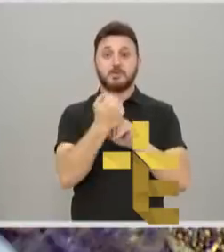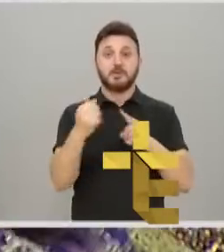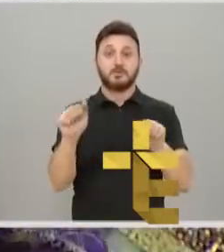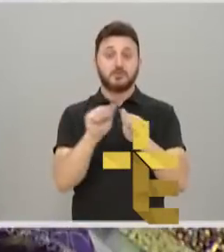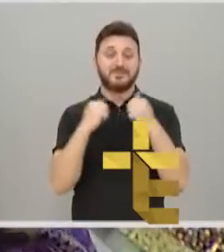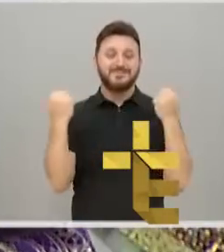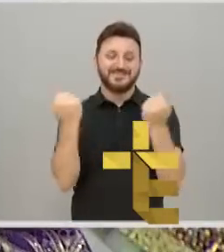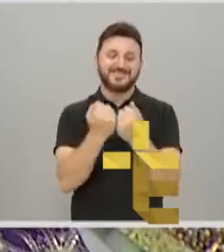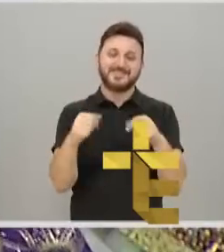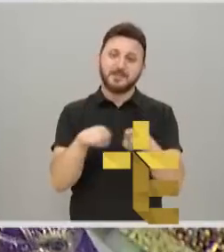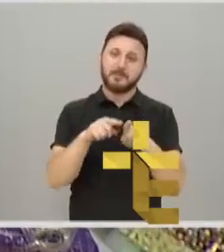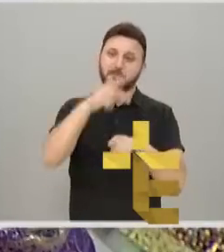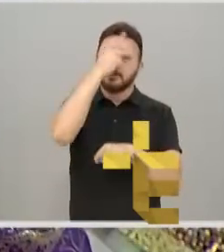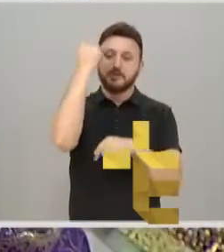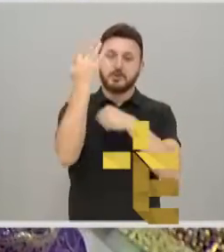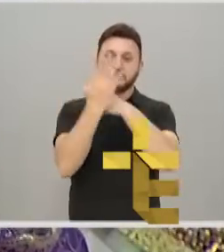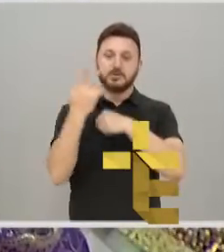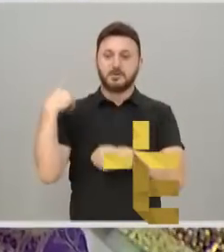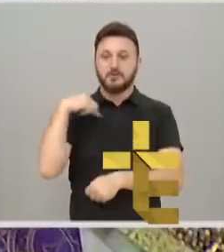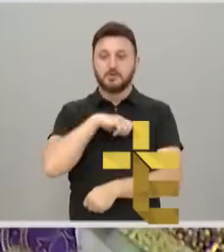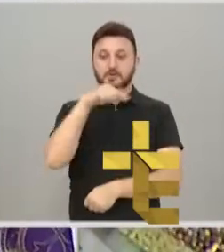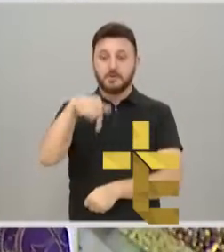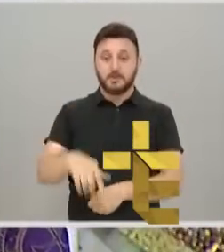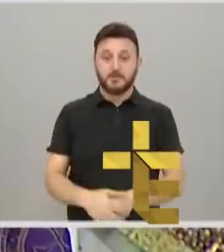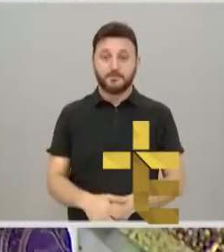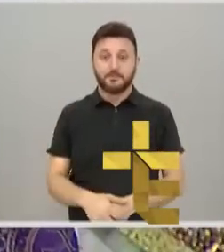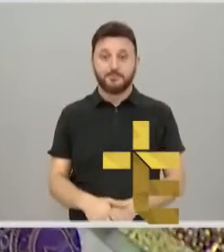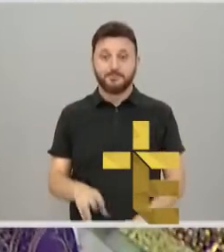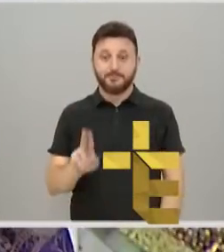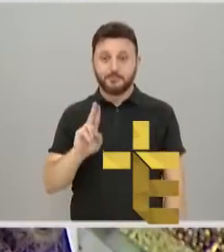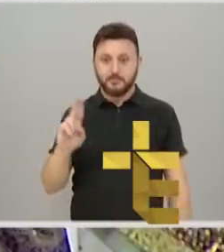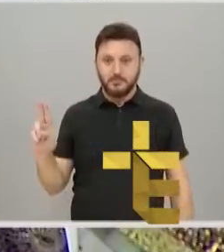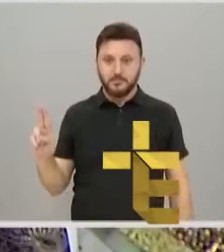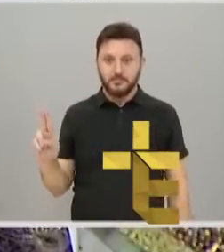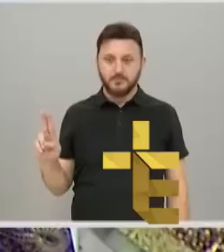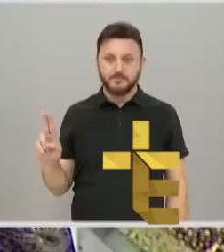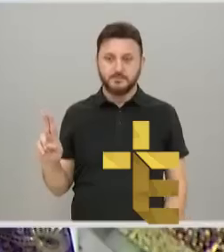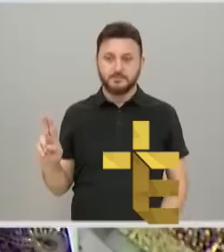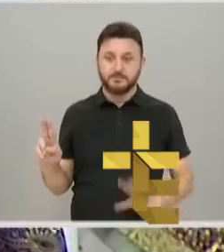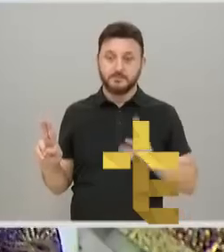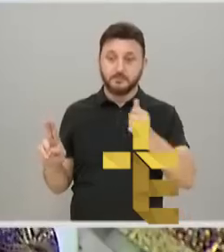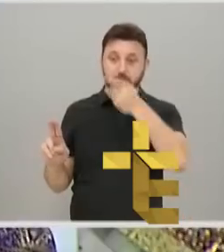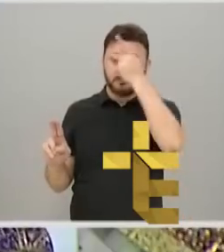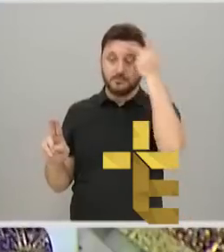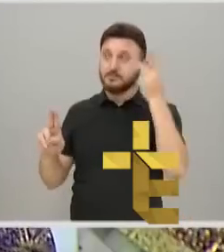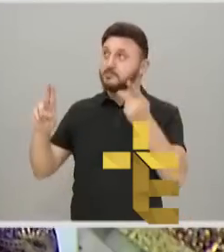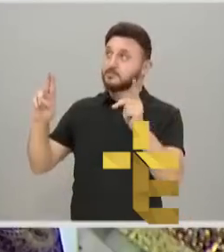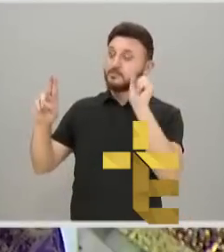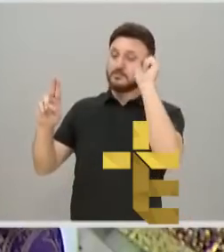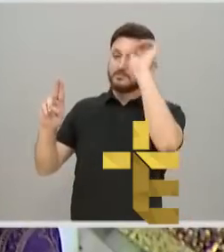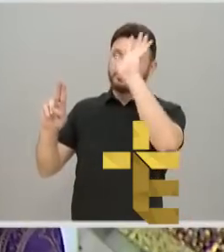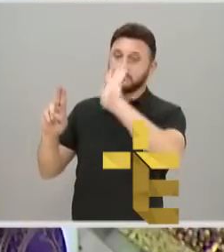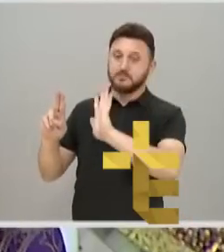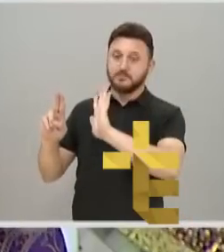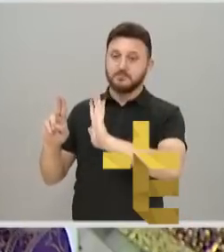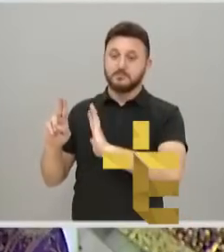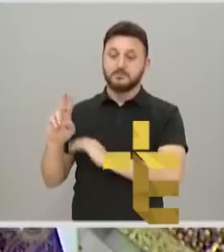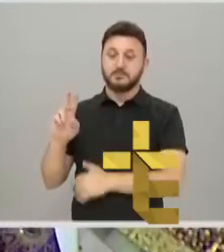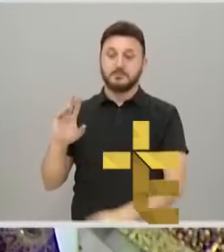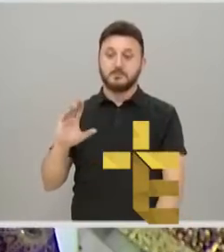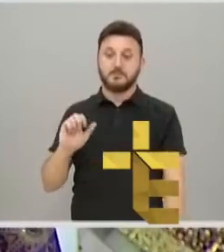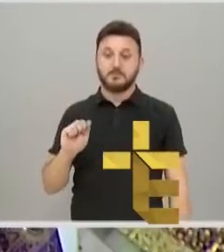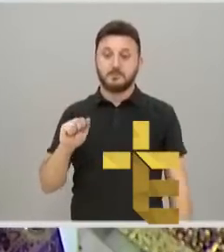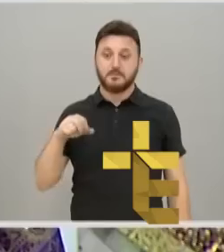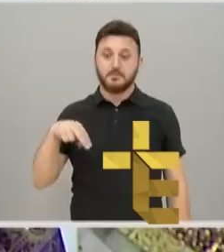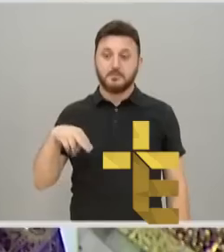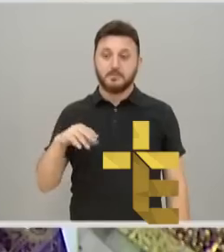nossos associados benfeitores. Cito estes pedindo a bênção sobre todos: